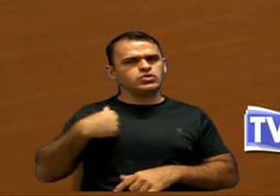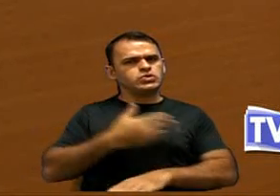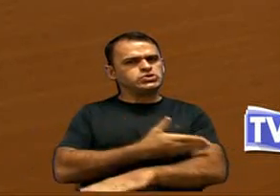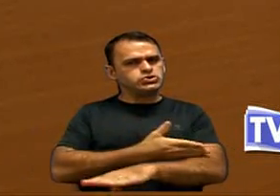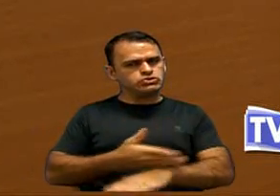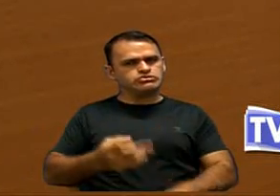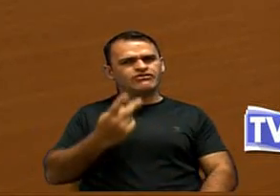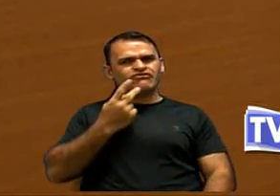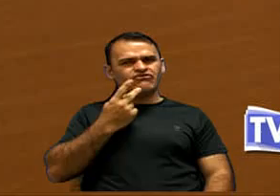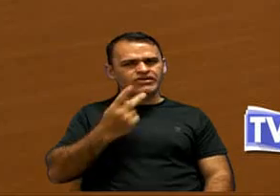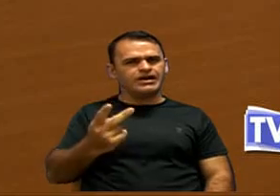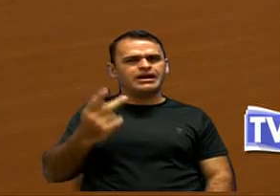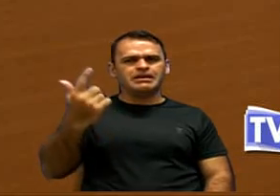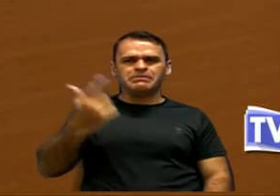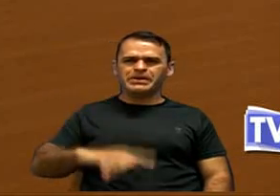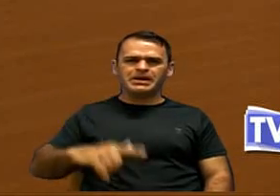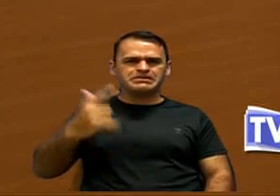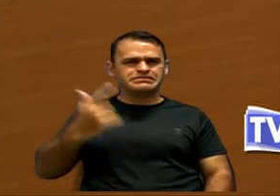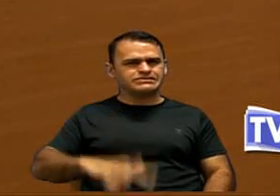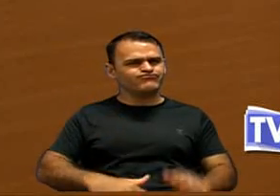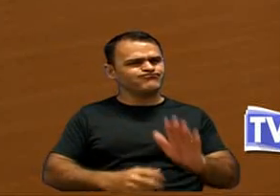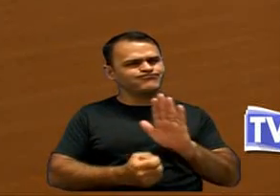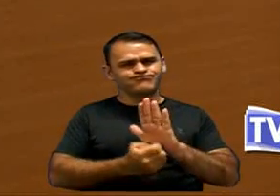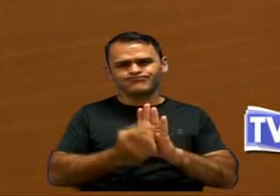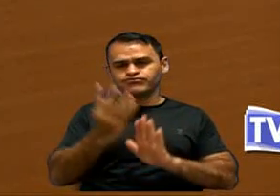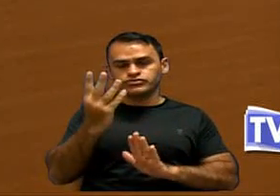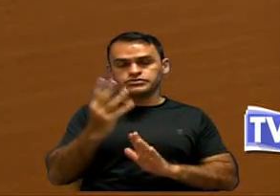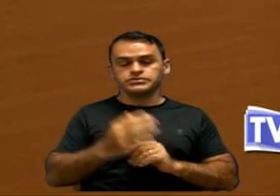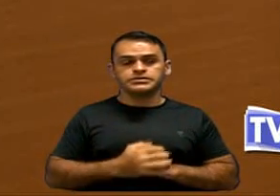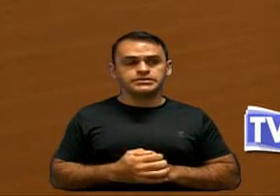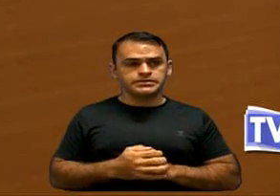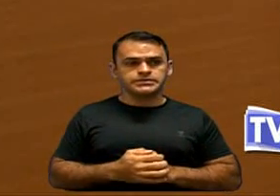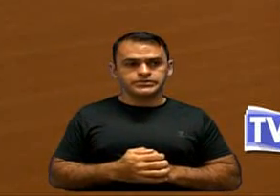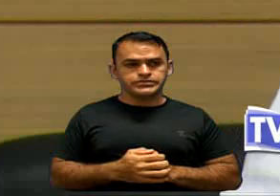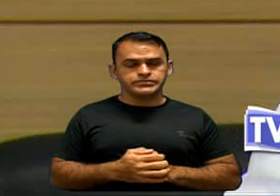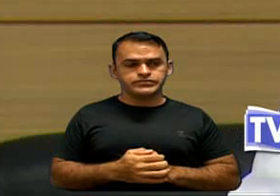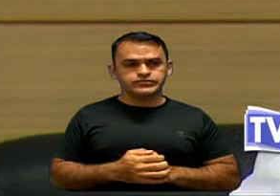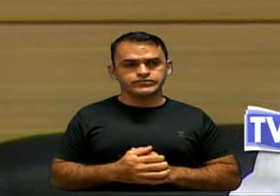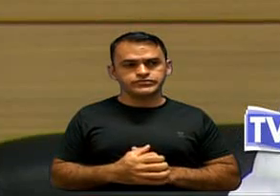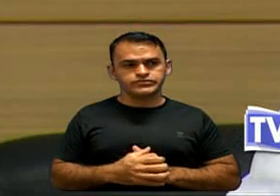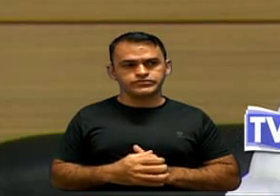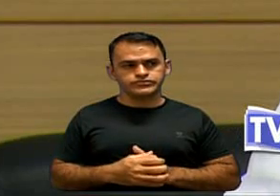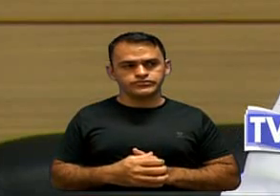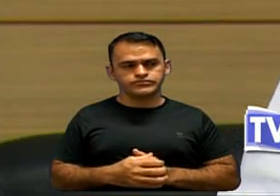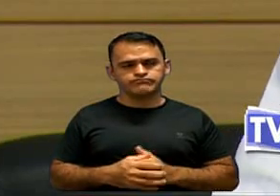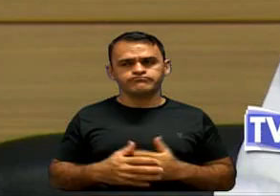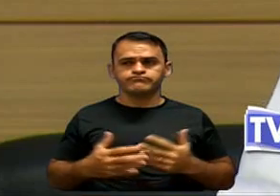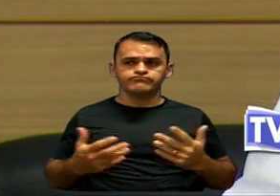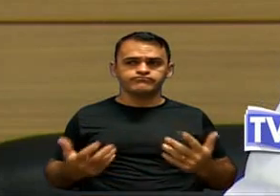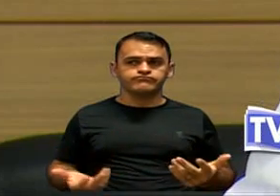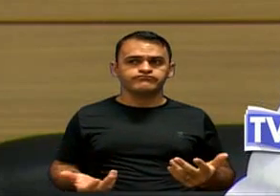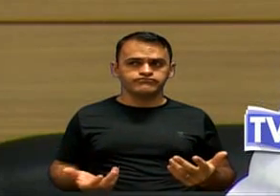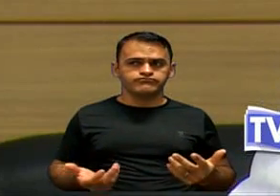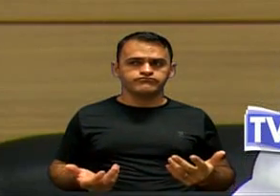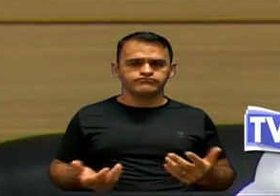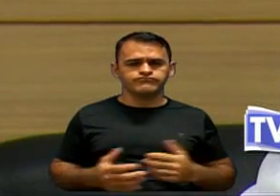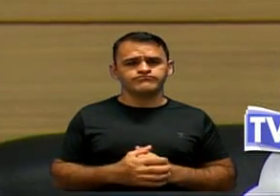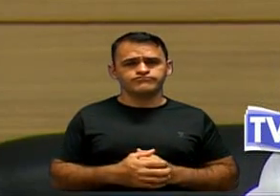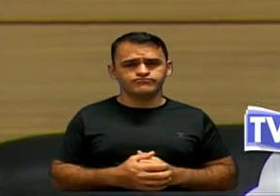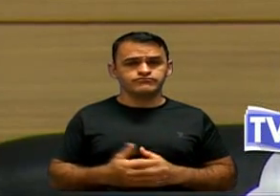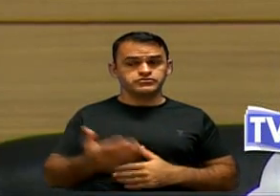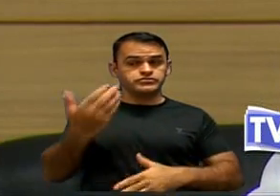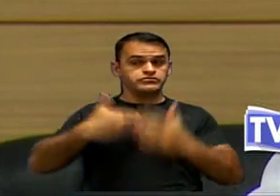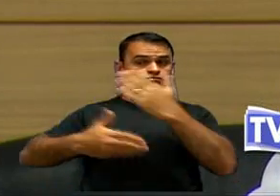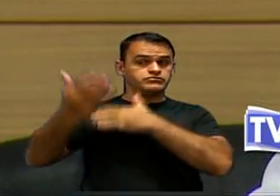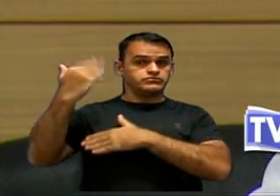que antigamente, Vitão, isso é a colheita dos frutos do que foi plantado